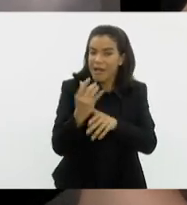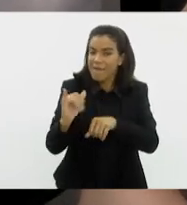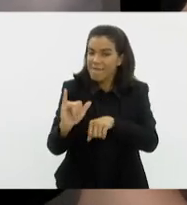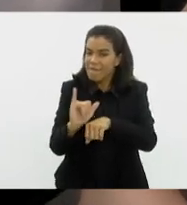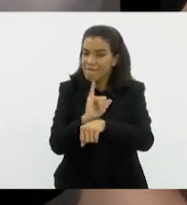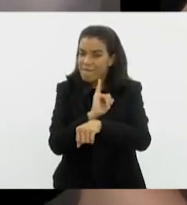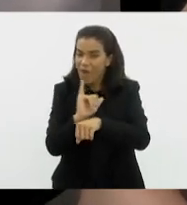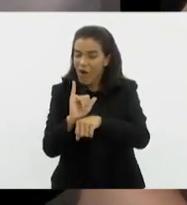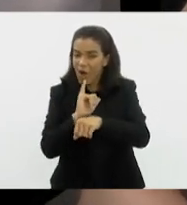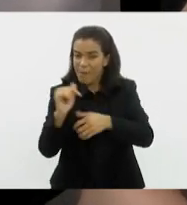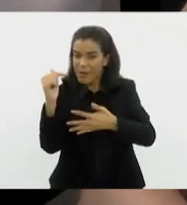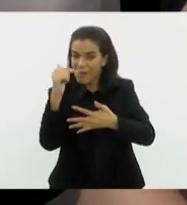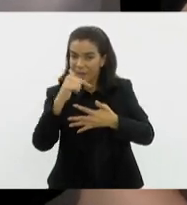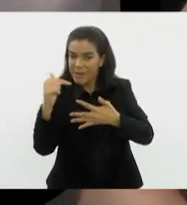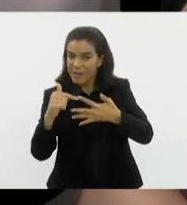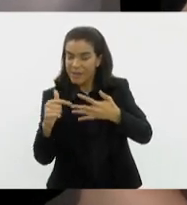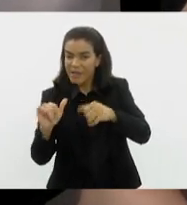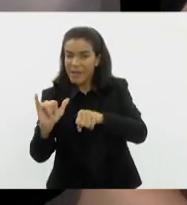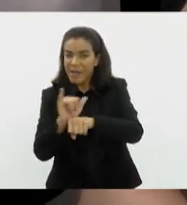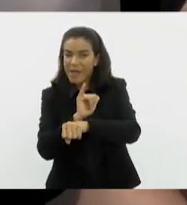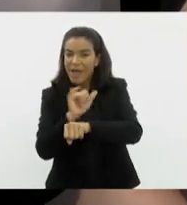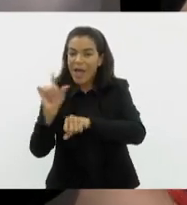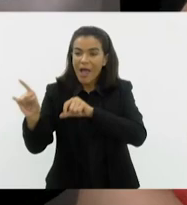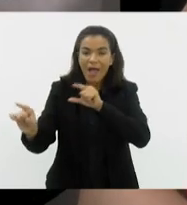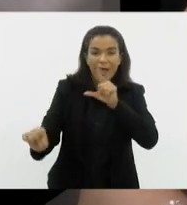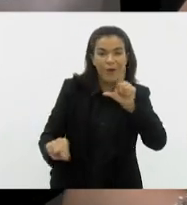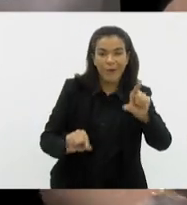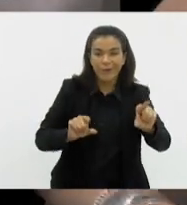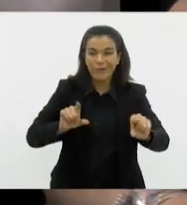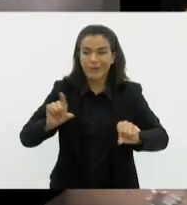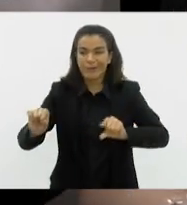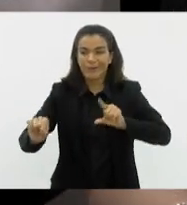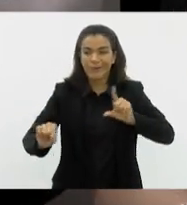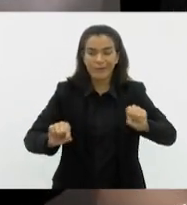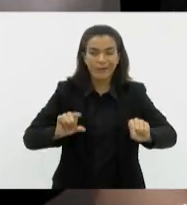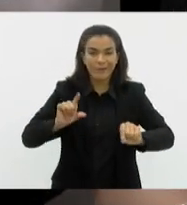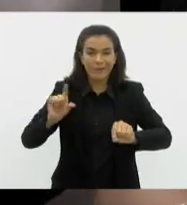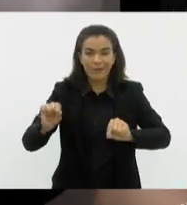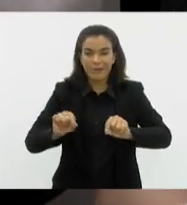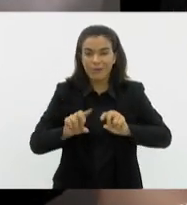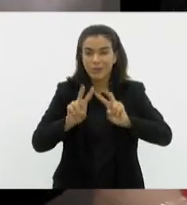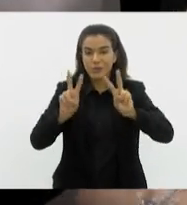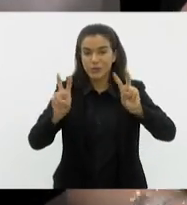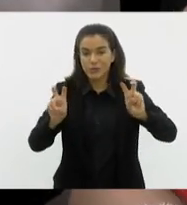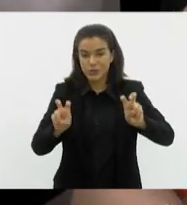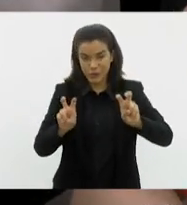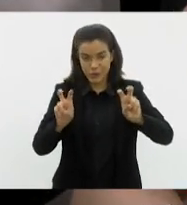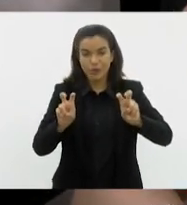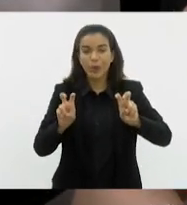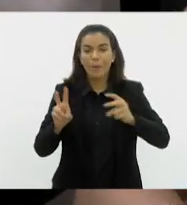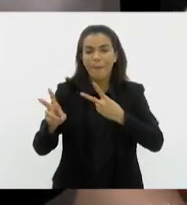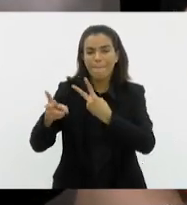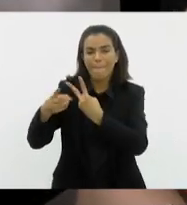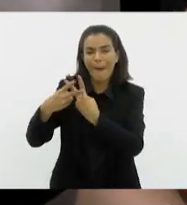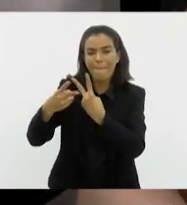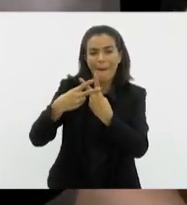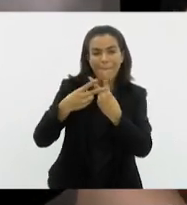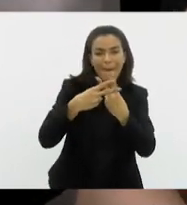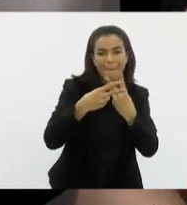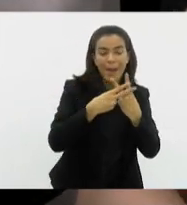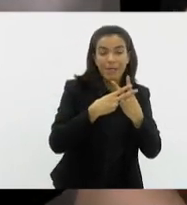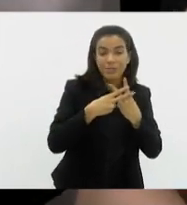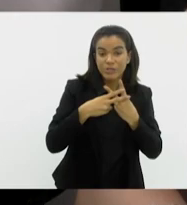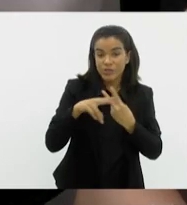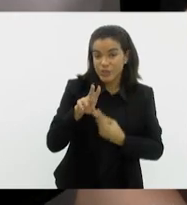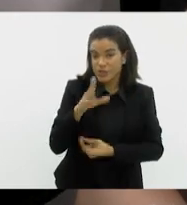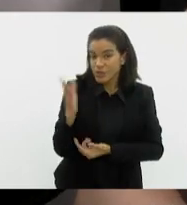e medidas alternativas ao quase encarceramento em massa de jovens. E